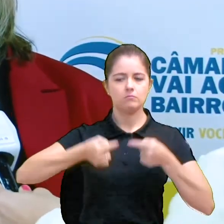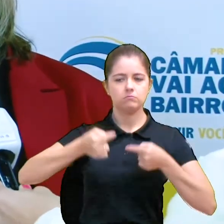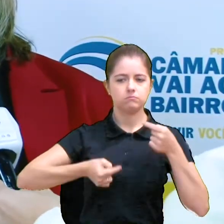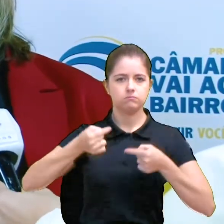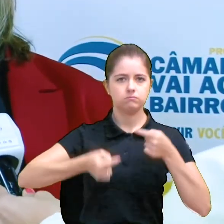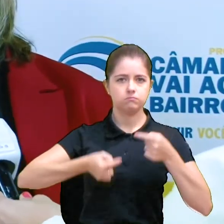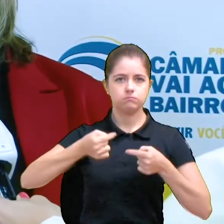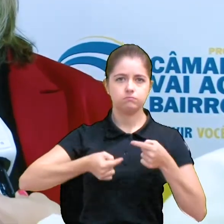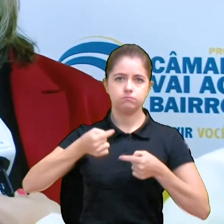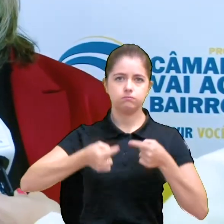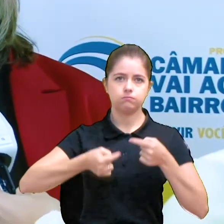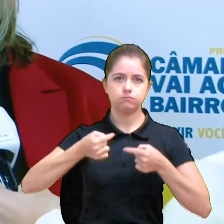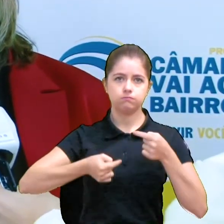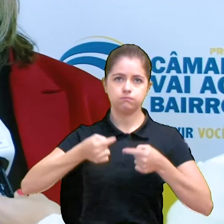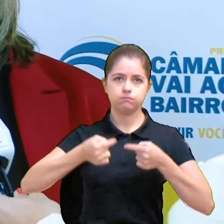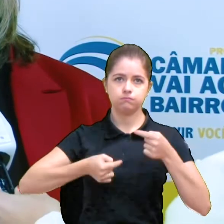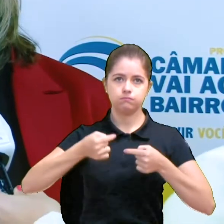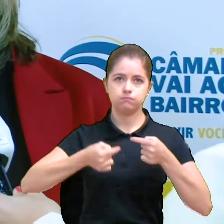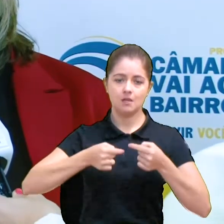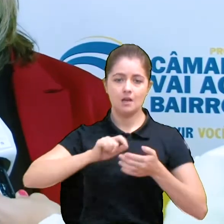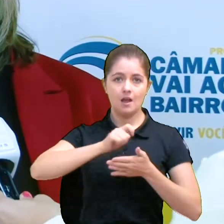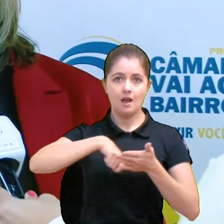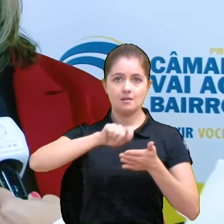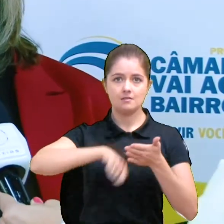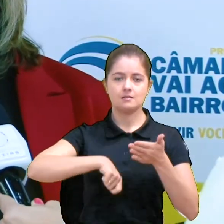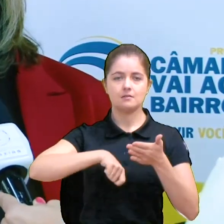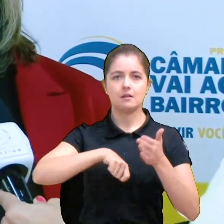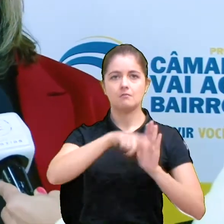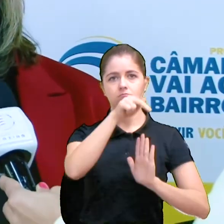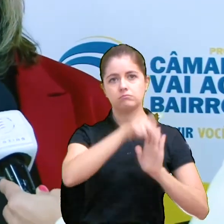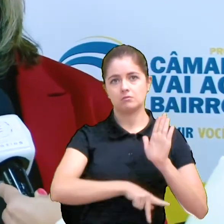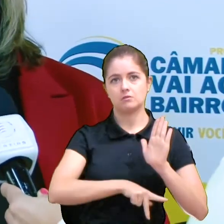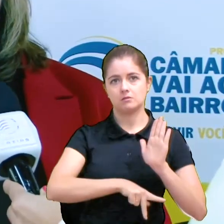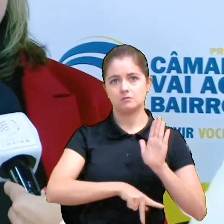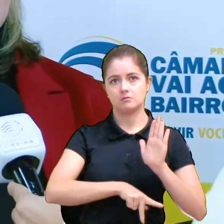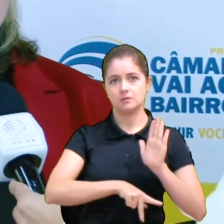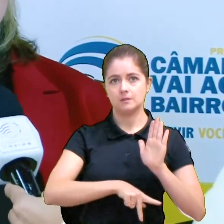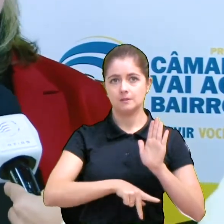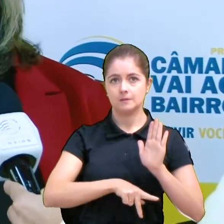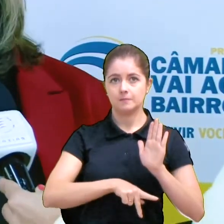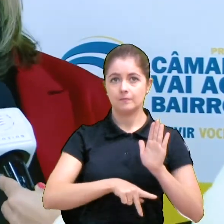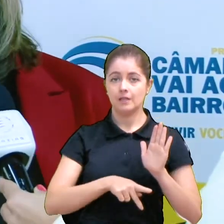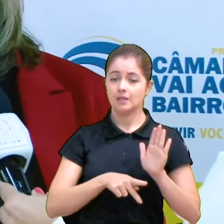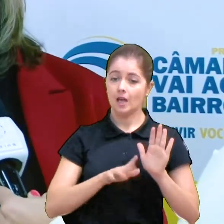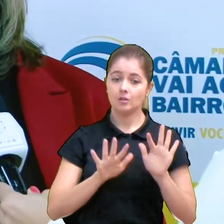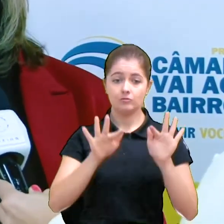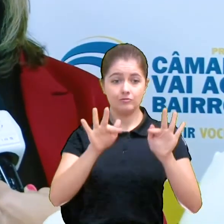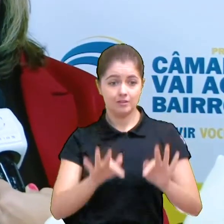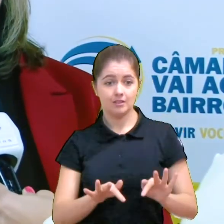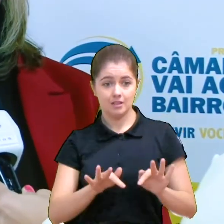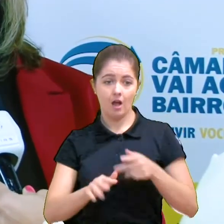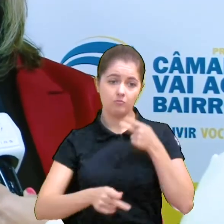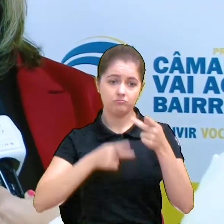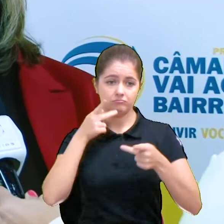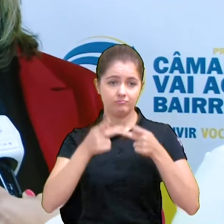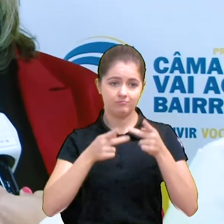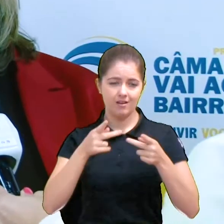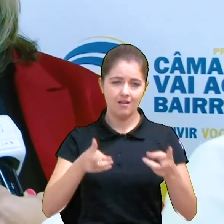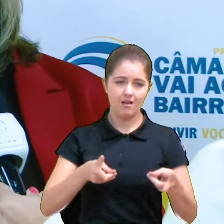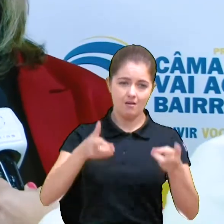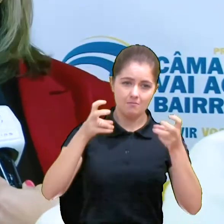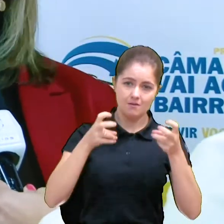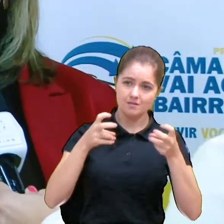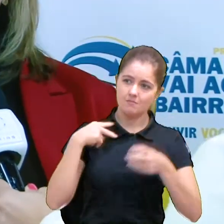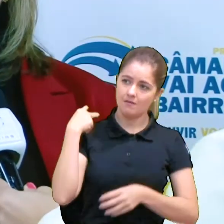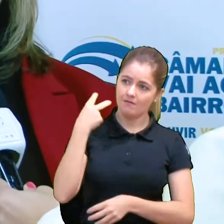os vereadores para assinar o projeto. E eu tive a satisfação no final da minha fala que todos os nobres pares e